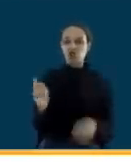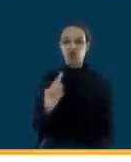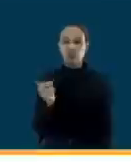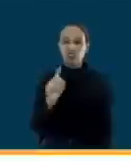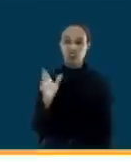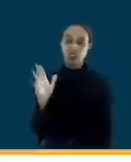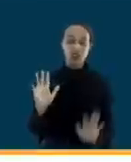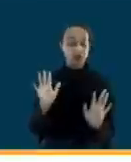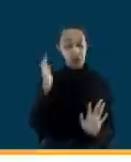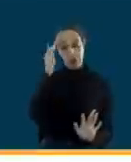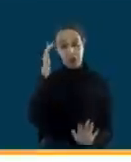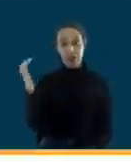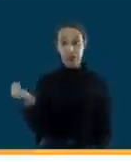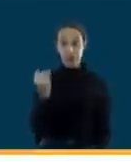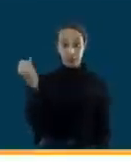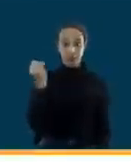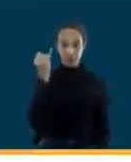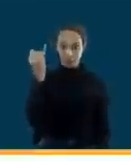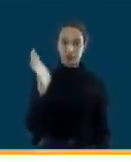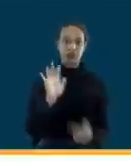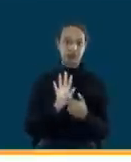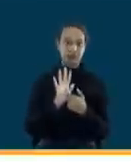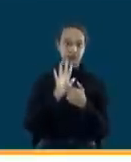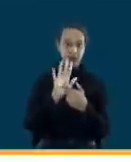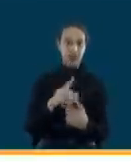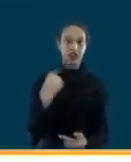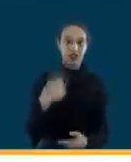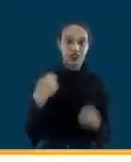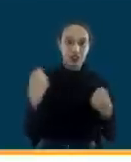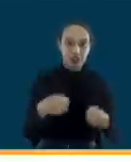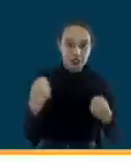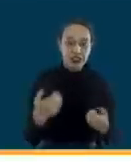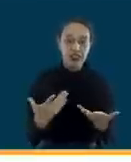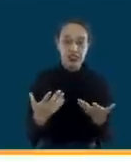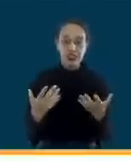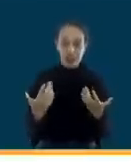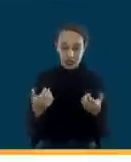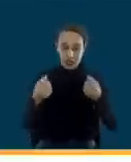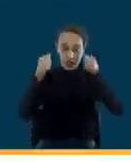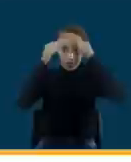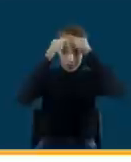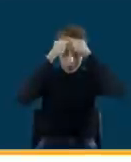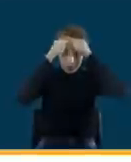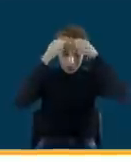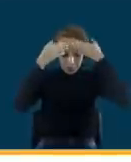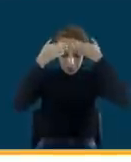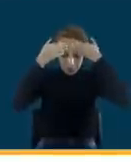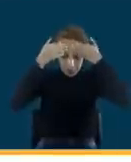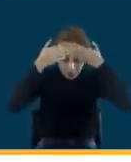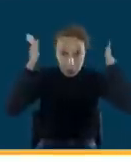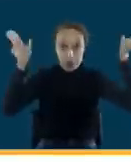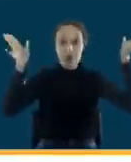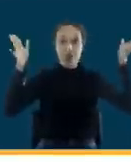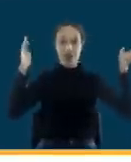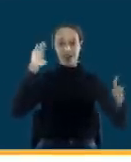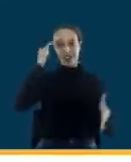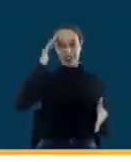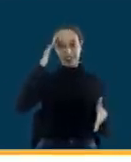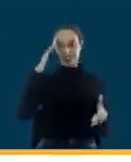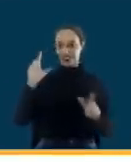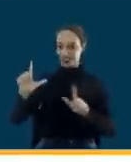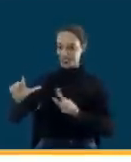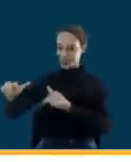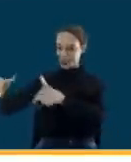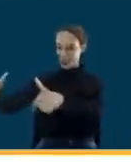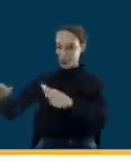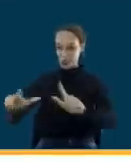importante ressaltar que a gente tem que sair fora da caixinha de vez em quando para entender melhor as manifestações.